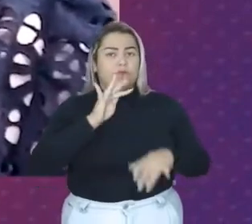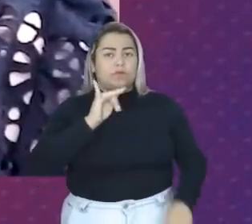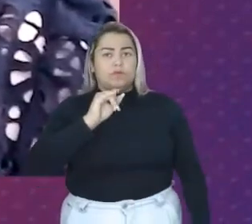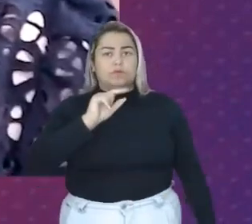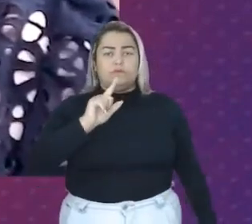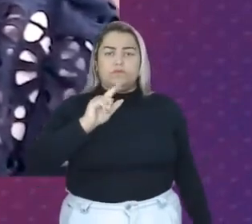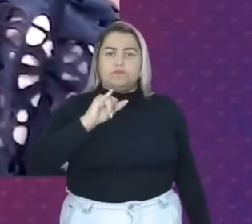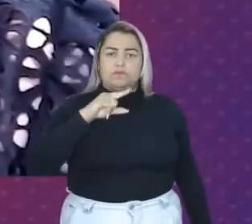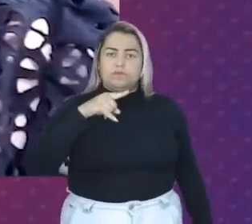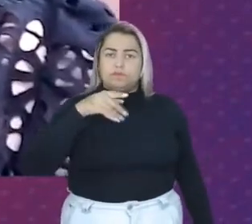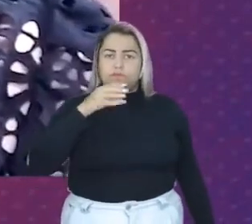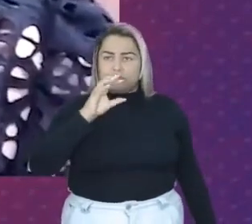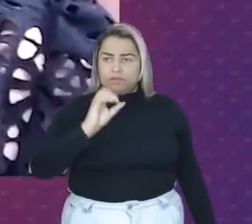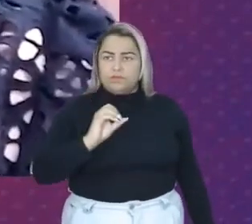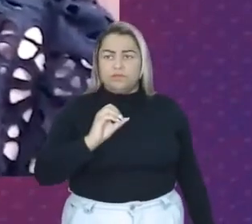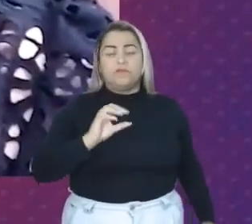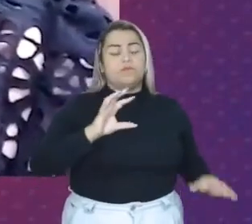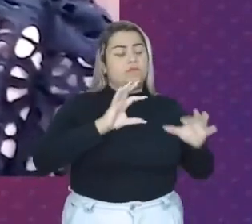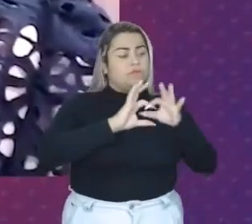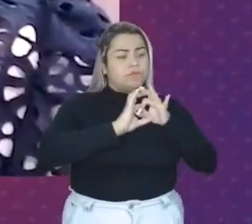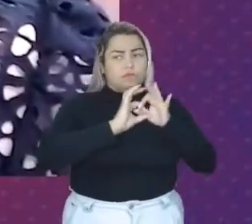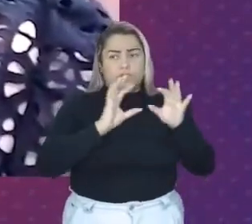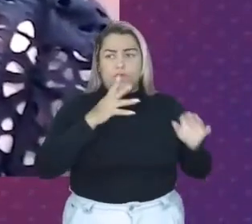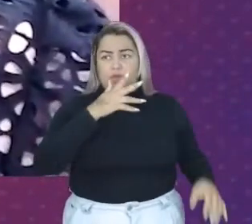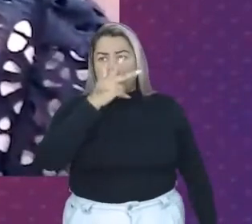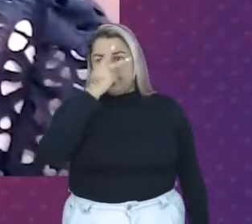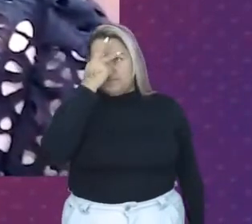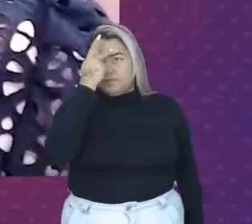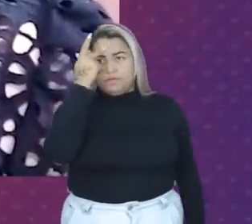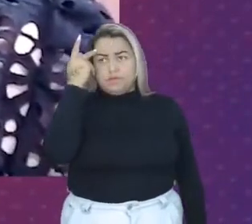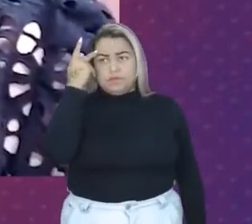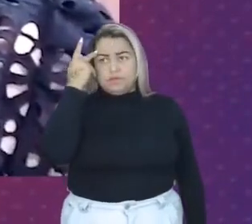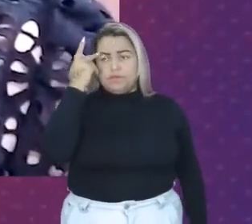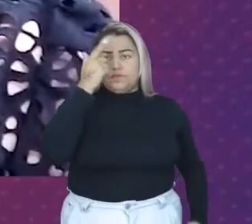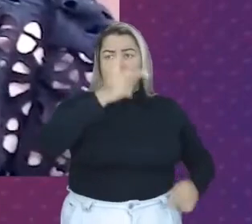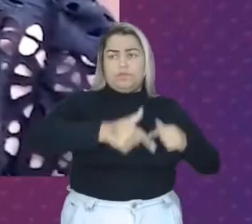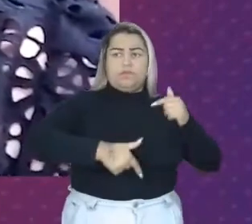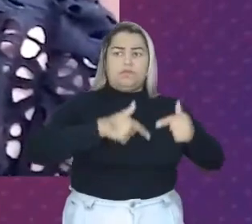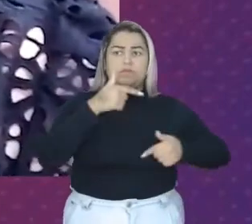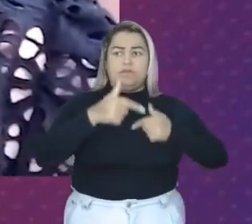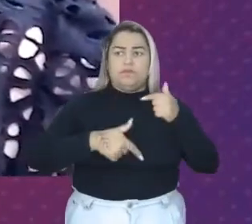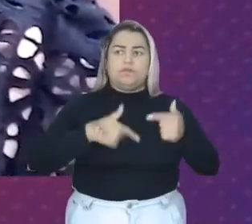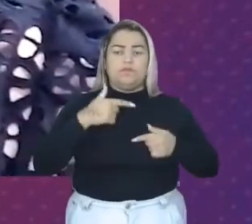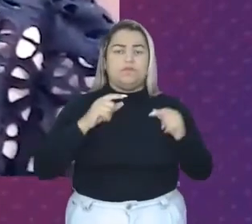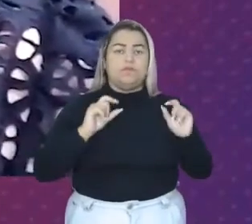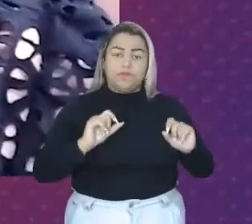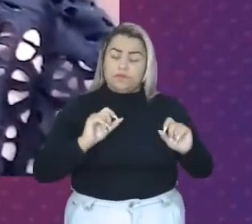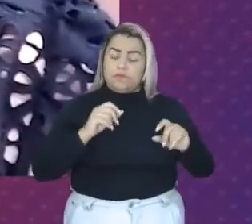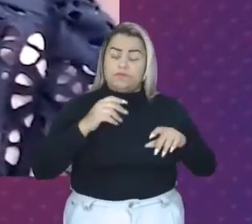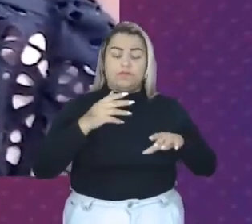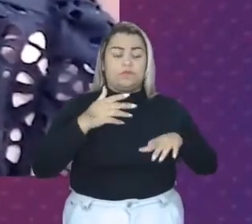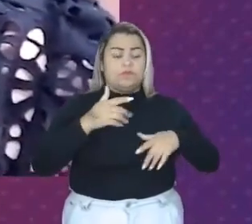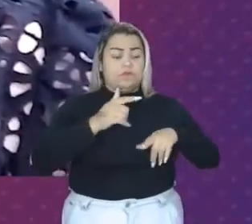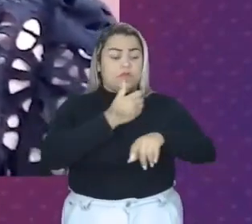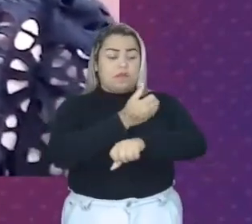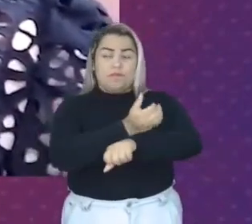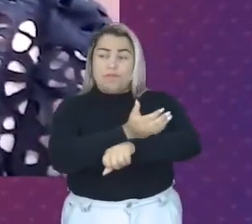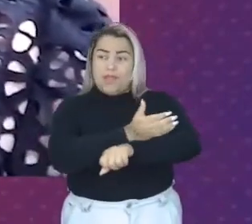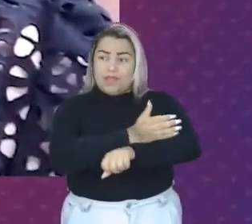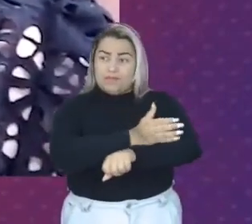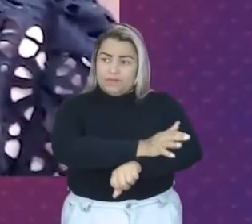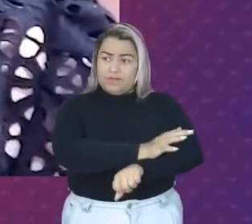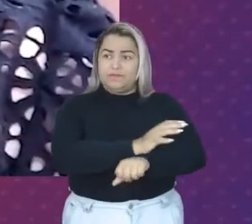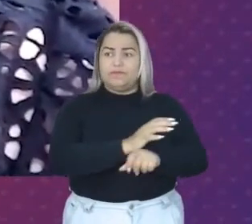para você libertar pessoas com trabalho análogo a trabalho escravo. Isso porque